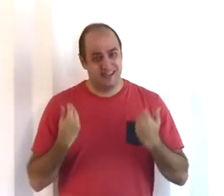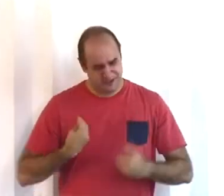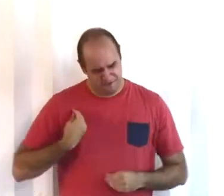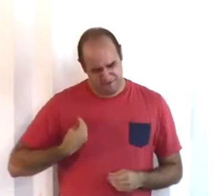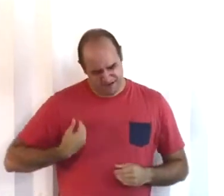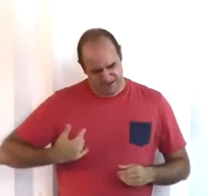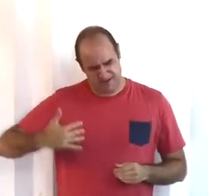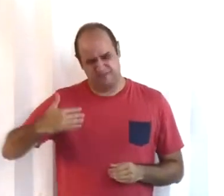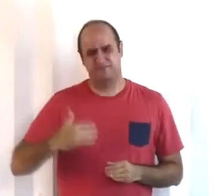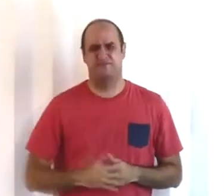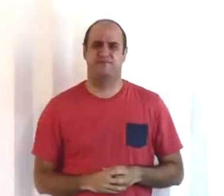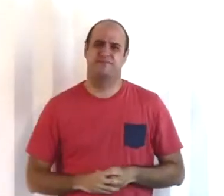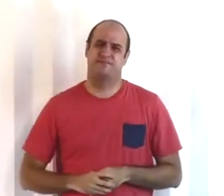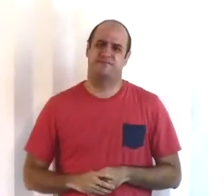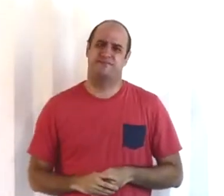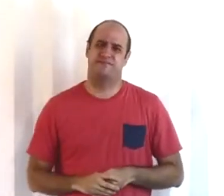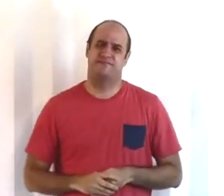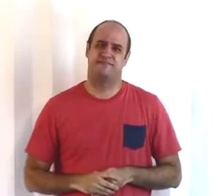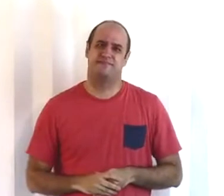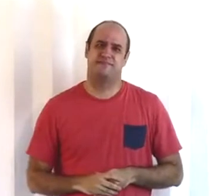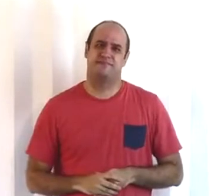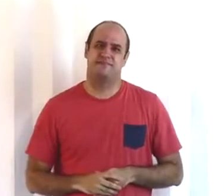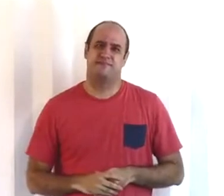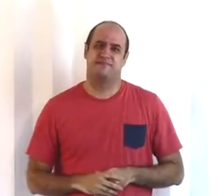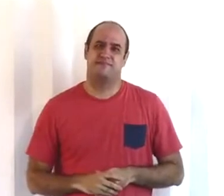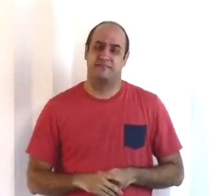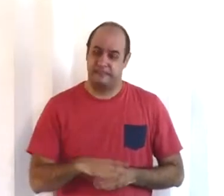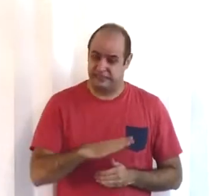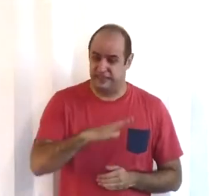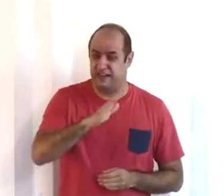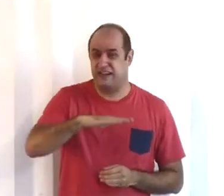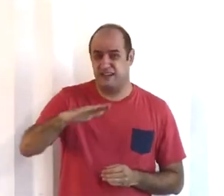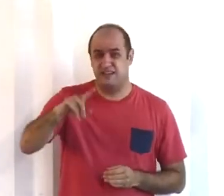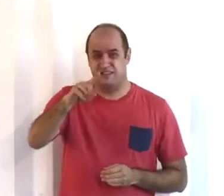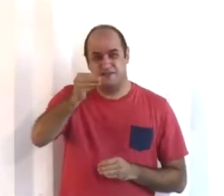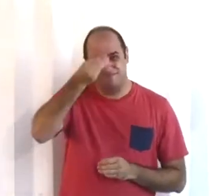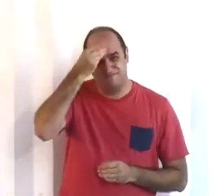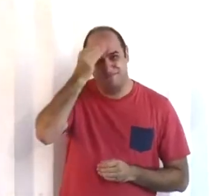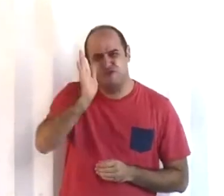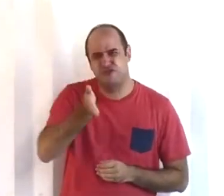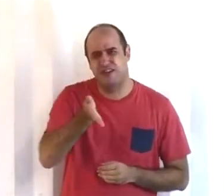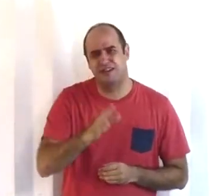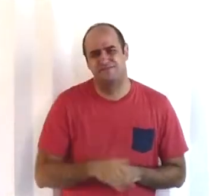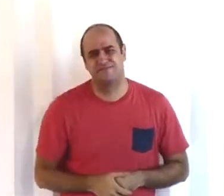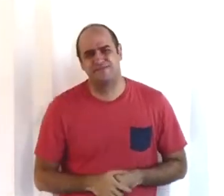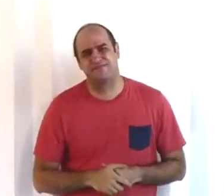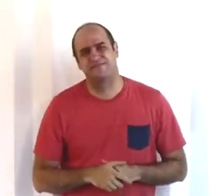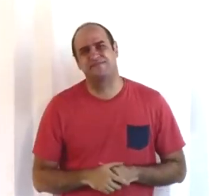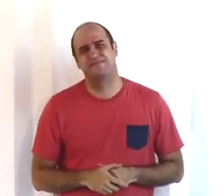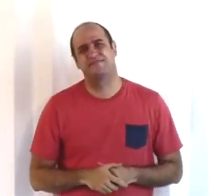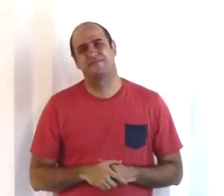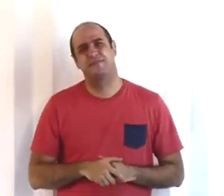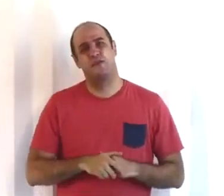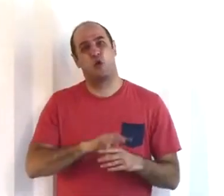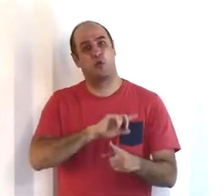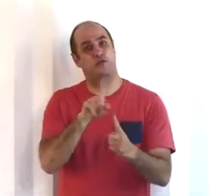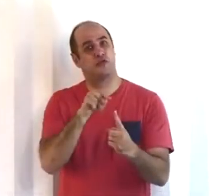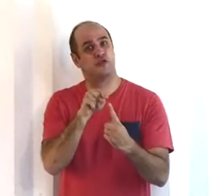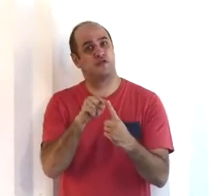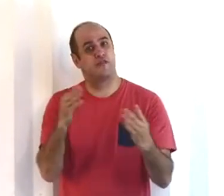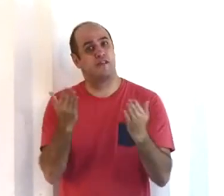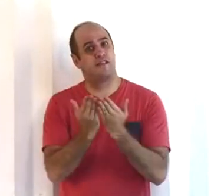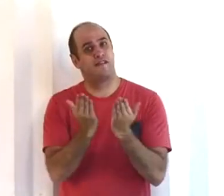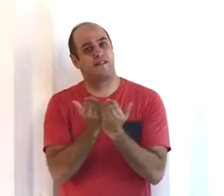alegre. A criança, tenho certeza, entendeu. O ideal cristão para a